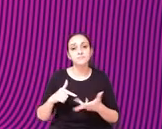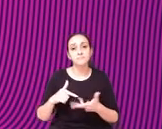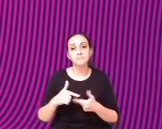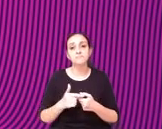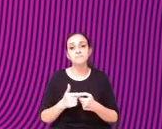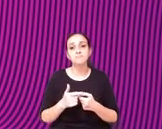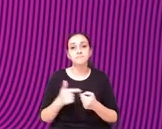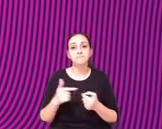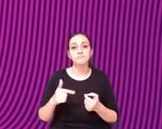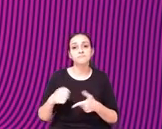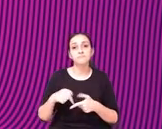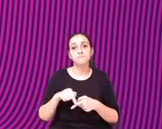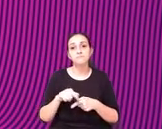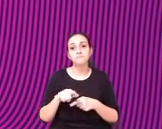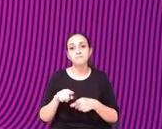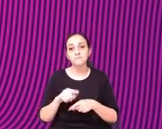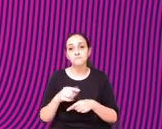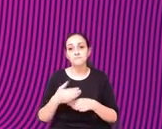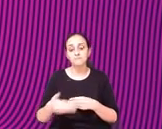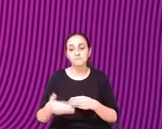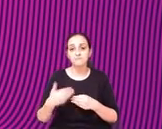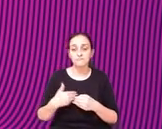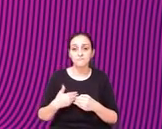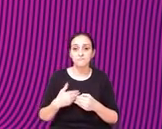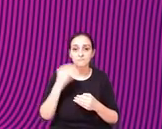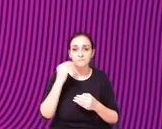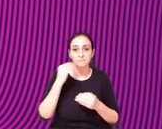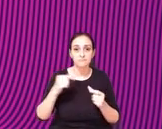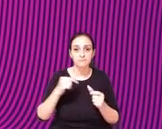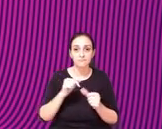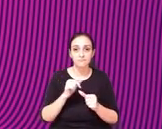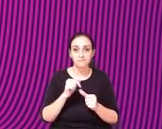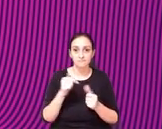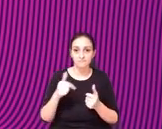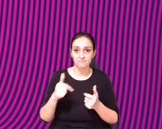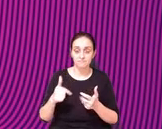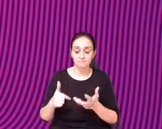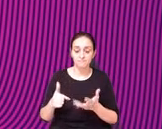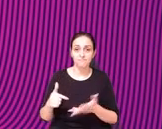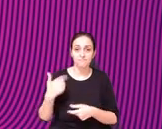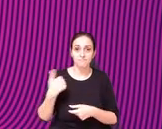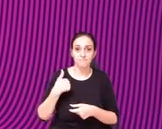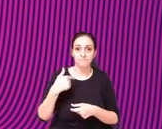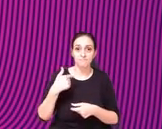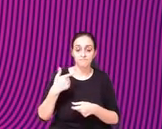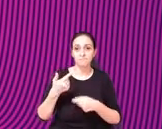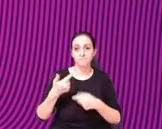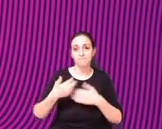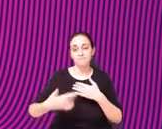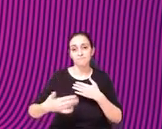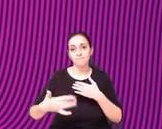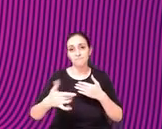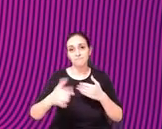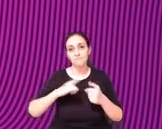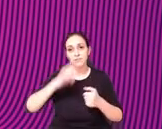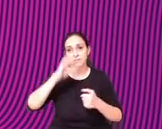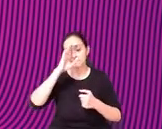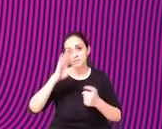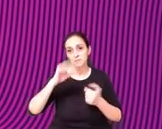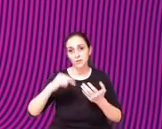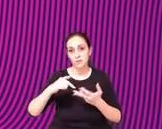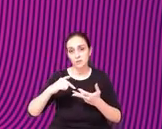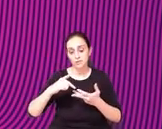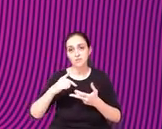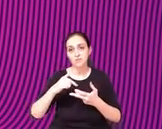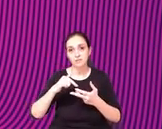globais, da diabetes, da hipertensão, da nefrologia, etc., em que o principal ponto é